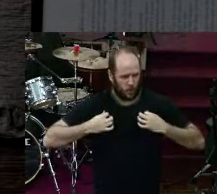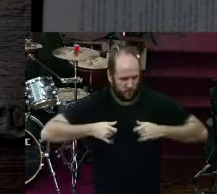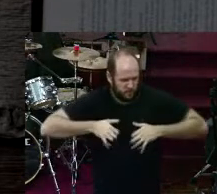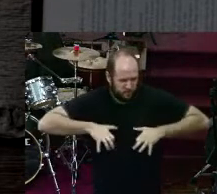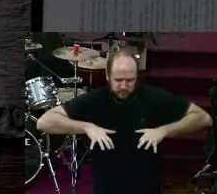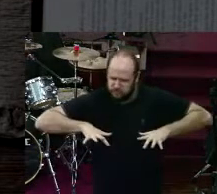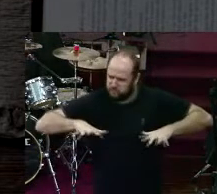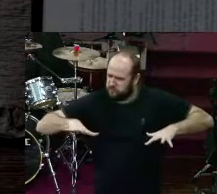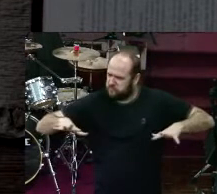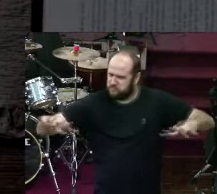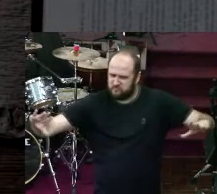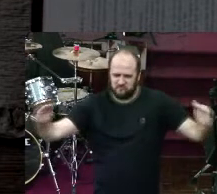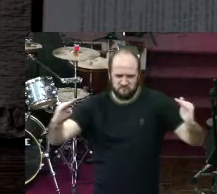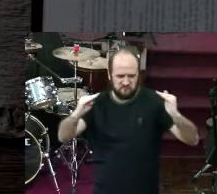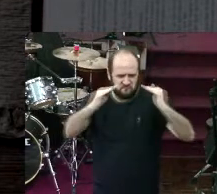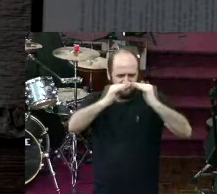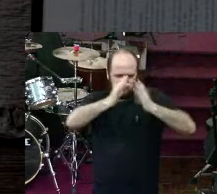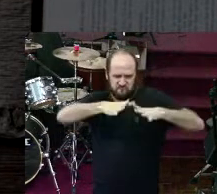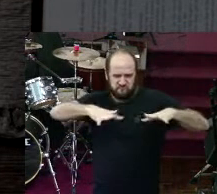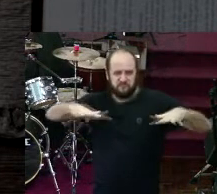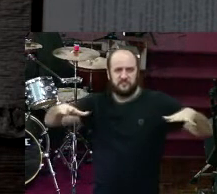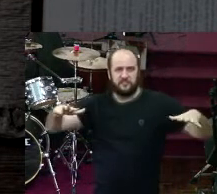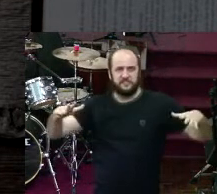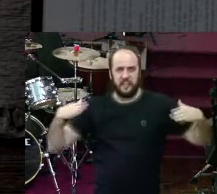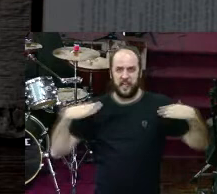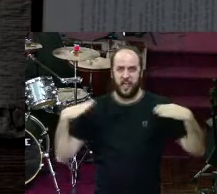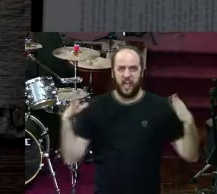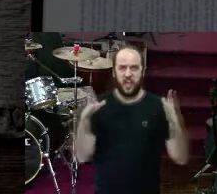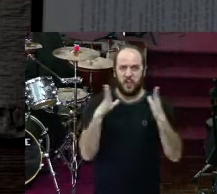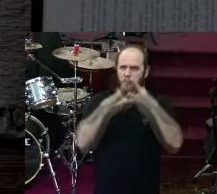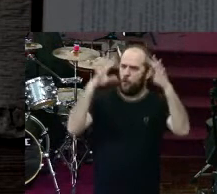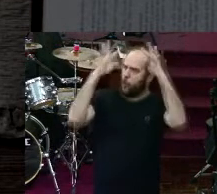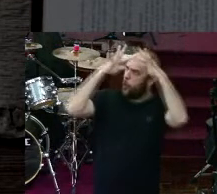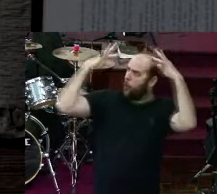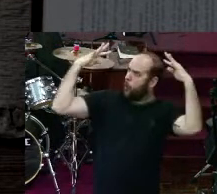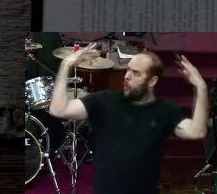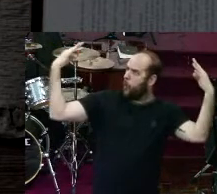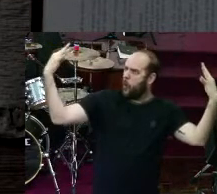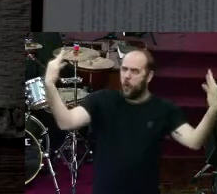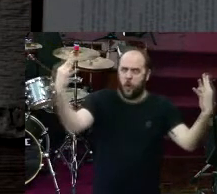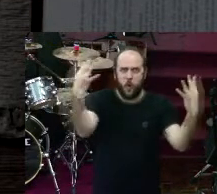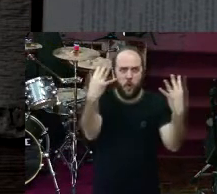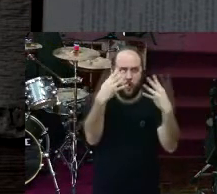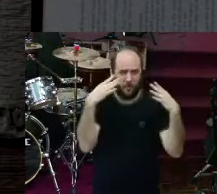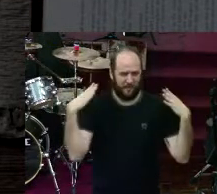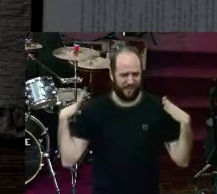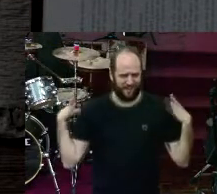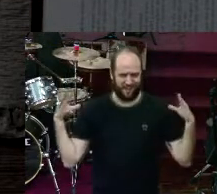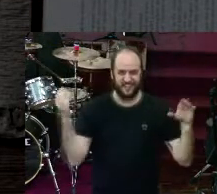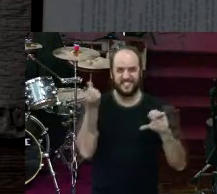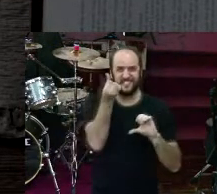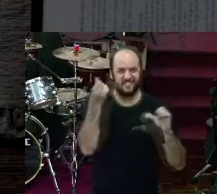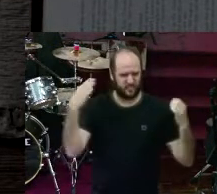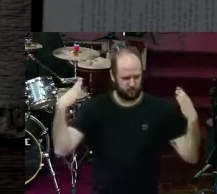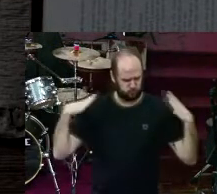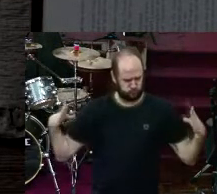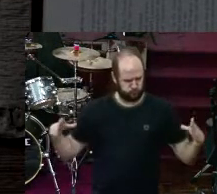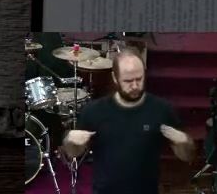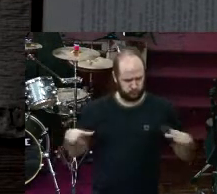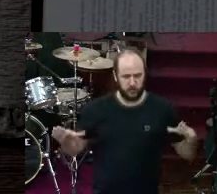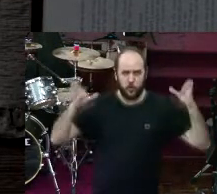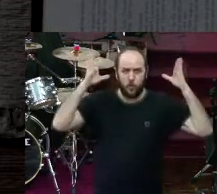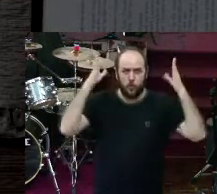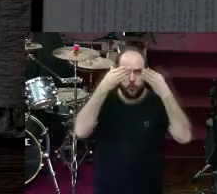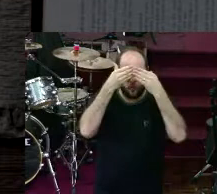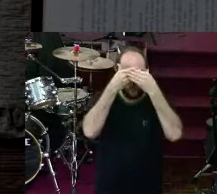enchiam o templo. Serafins estavam por cima dele, cada um tinha 6 asas, com 2 cobria o